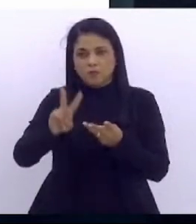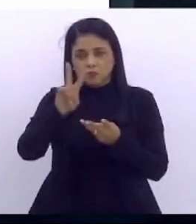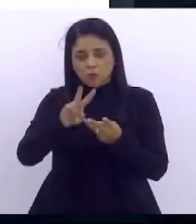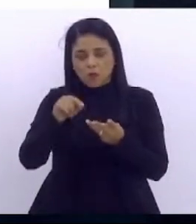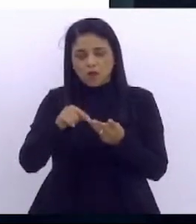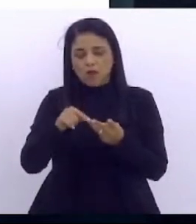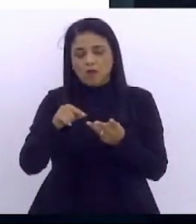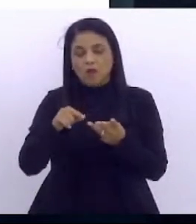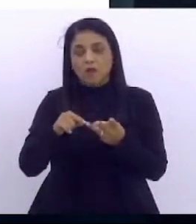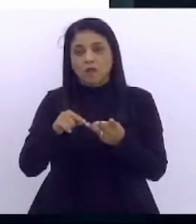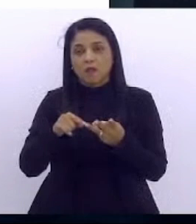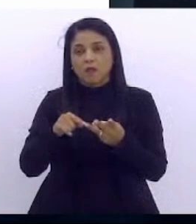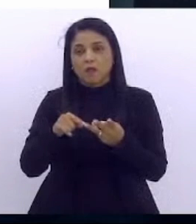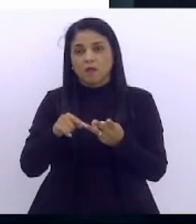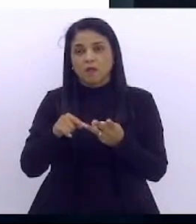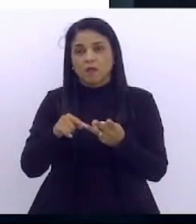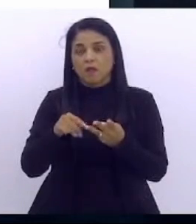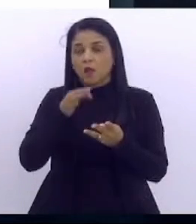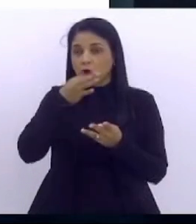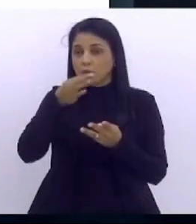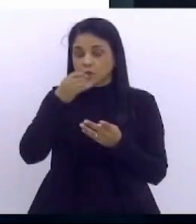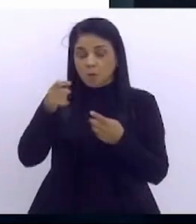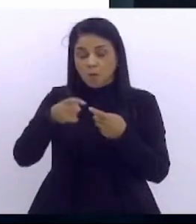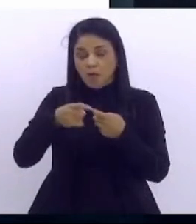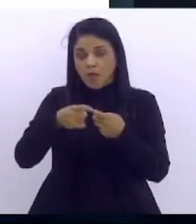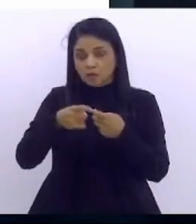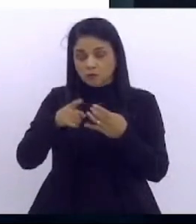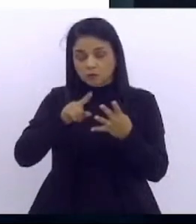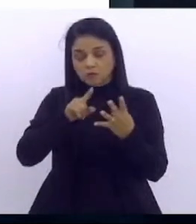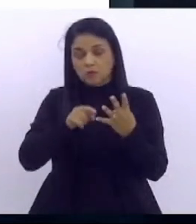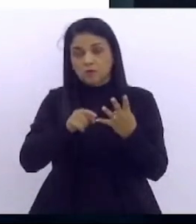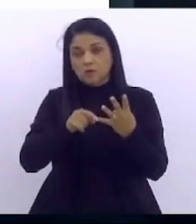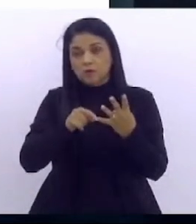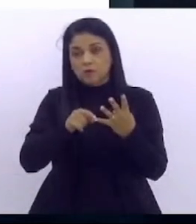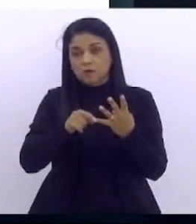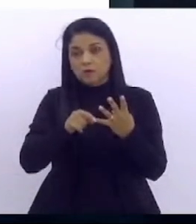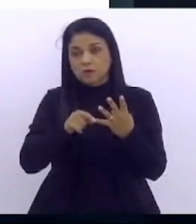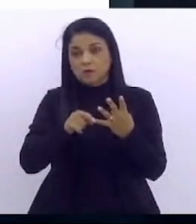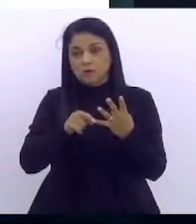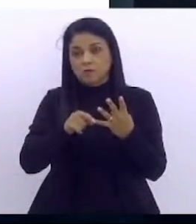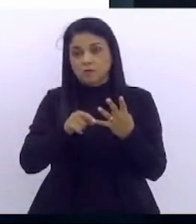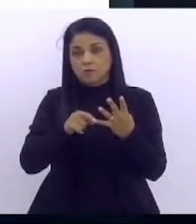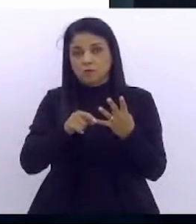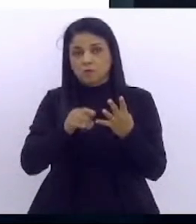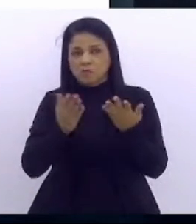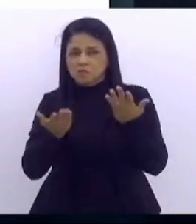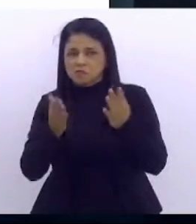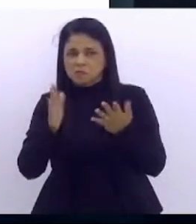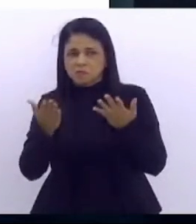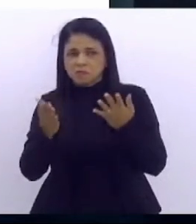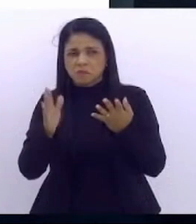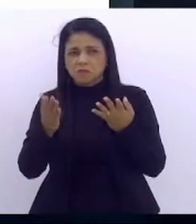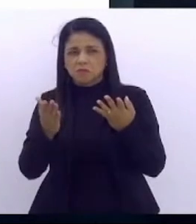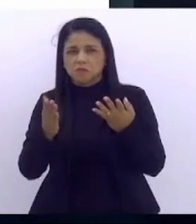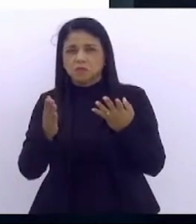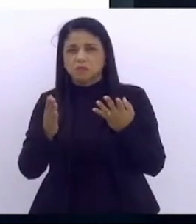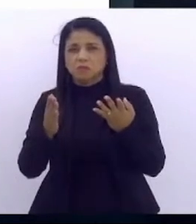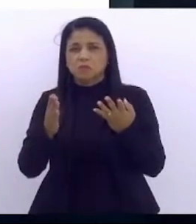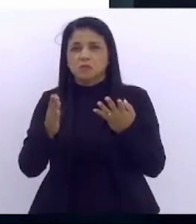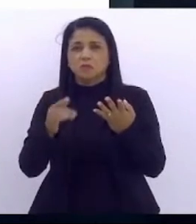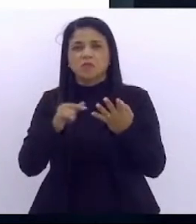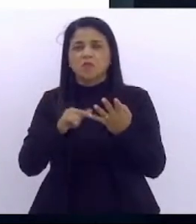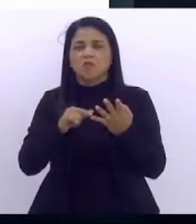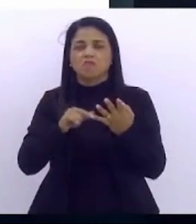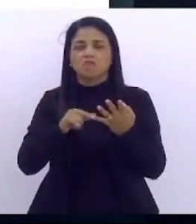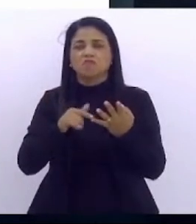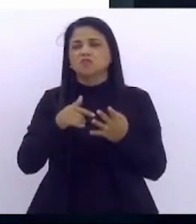América Latina, mais opinião de médico. Ao invés de, podia fazer uma média deles, né, acho que seria mais honroso, eles